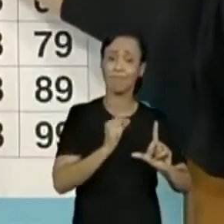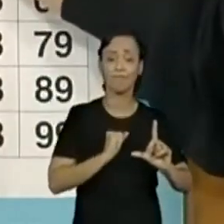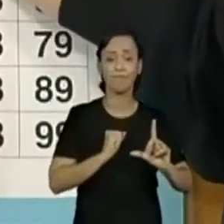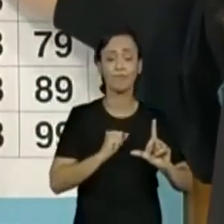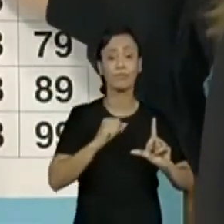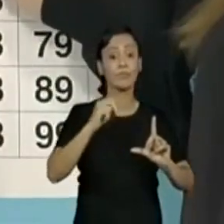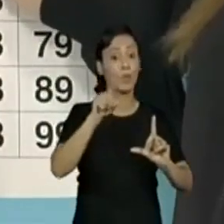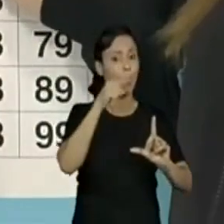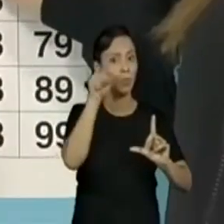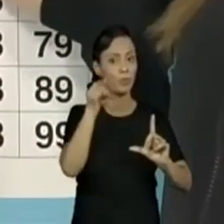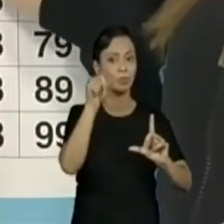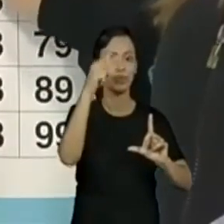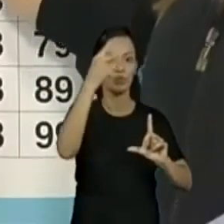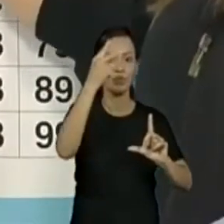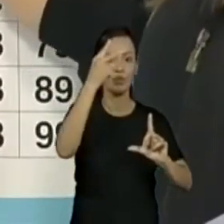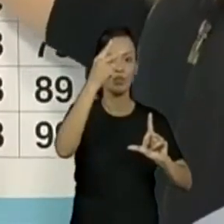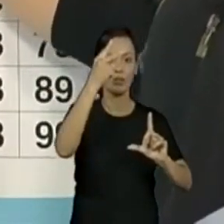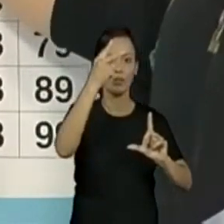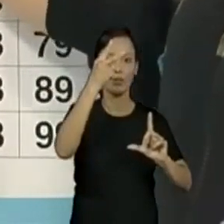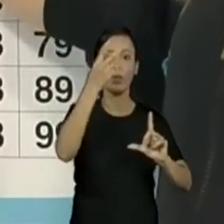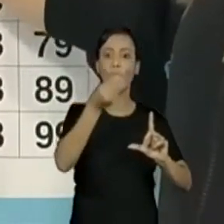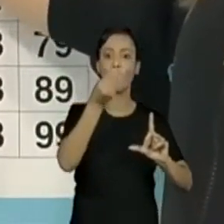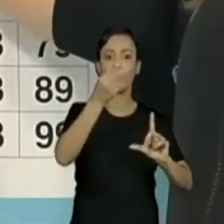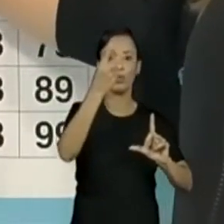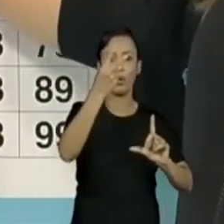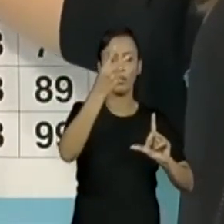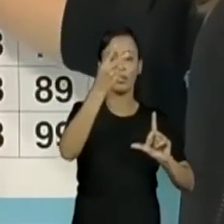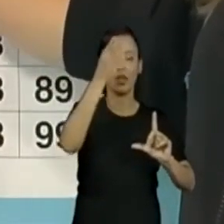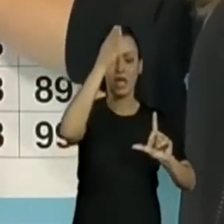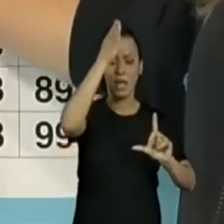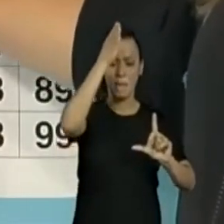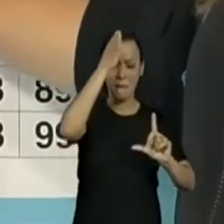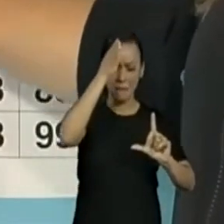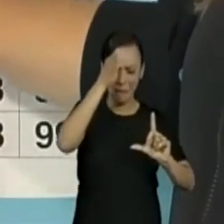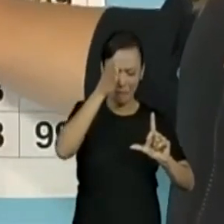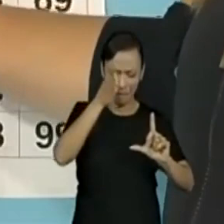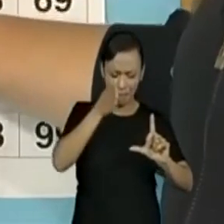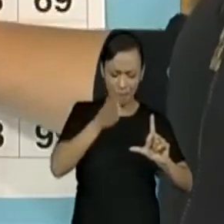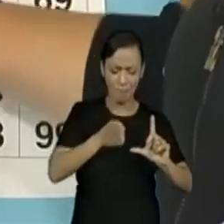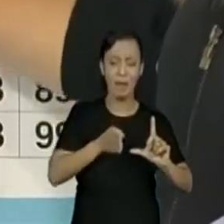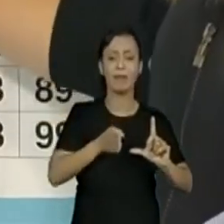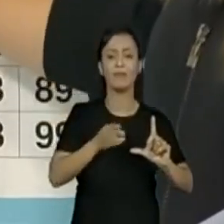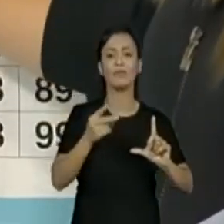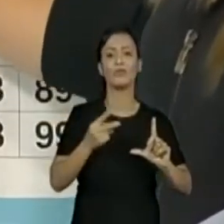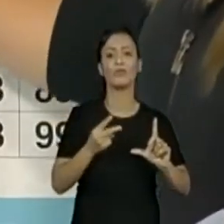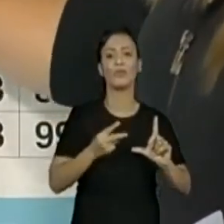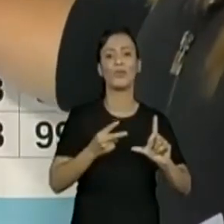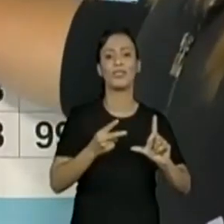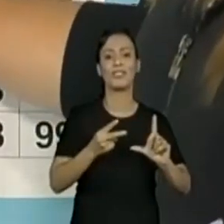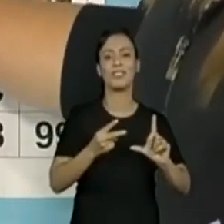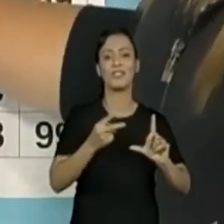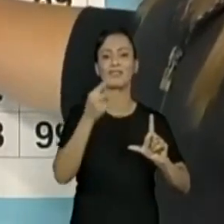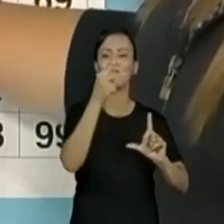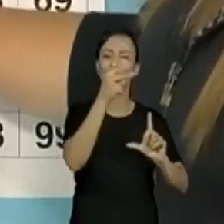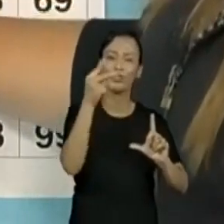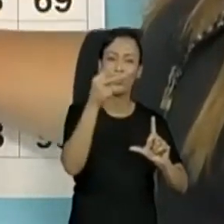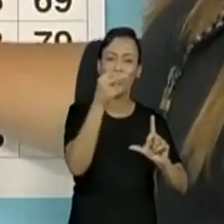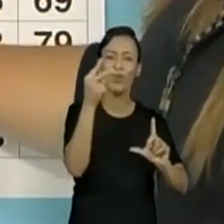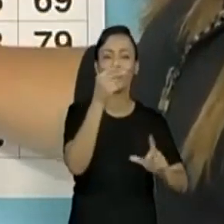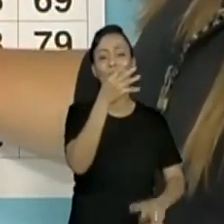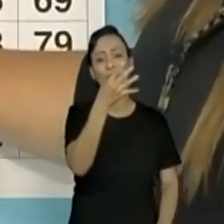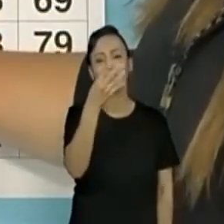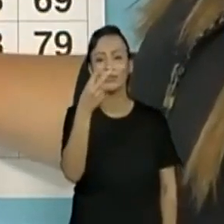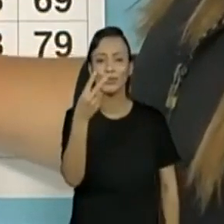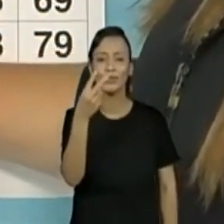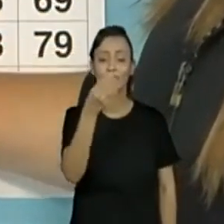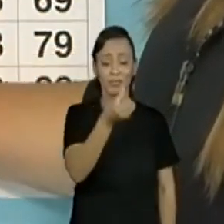Aqui temos o número 2 e todos os números também terminam em 2. 22,